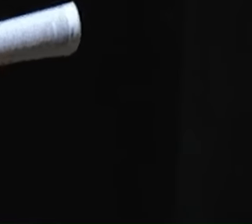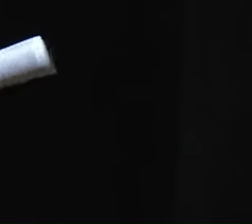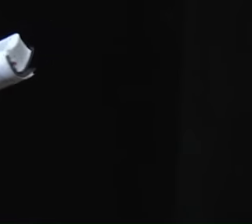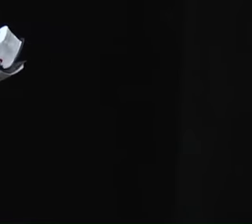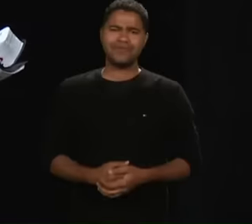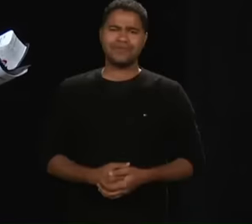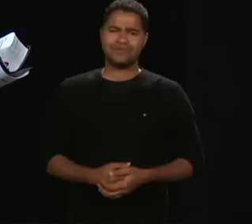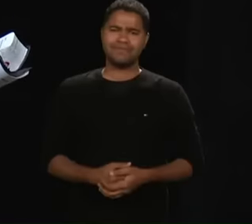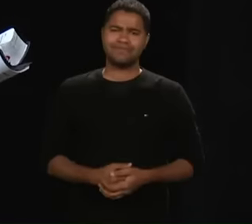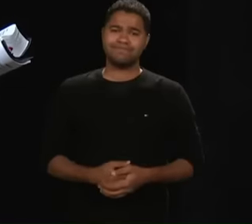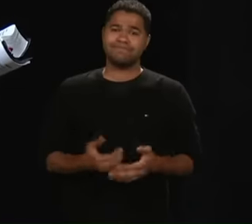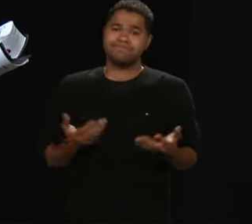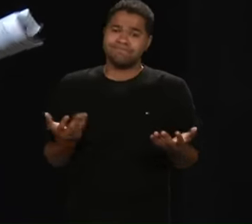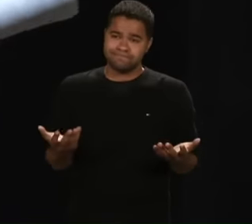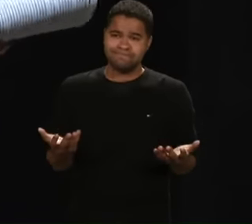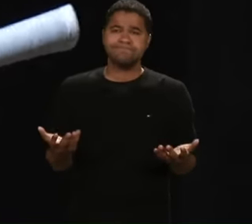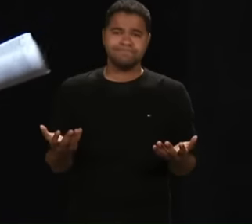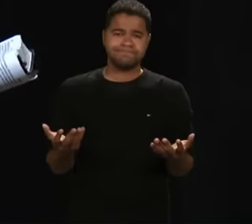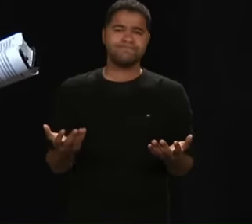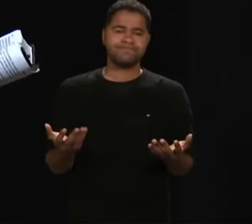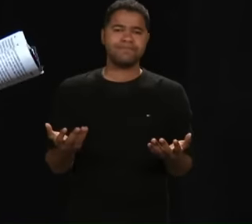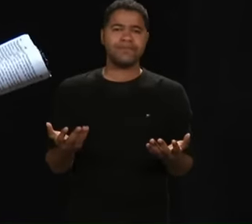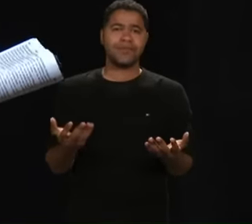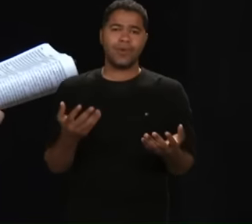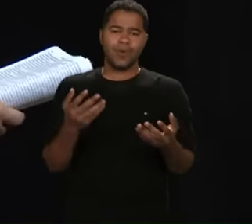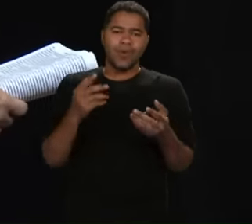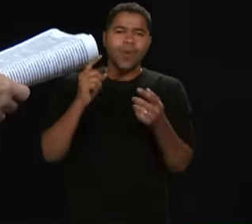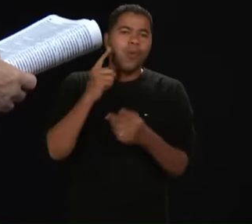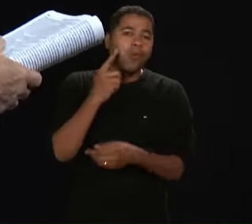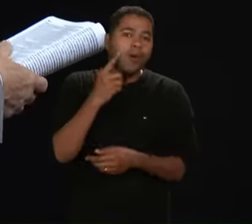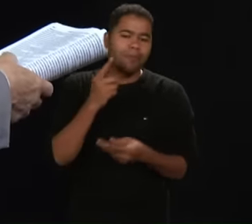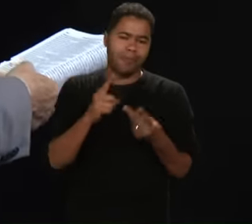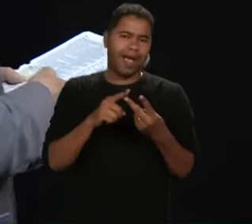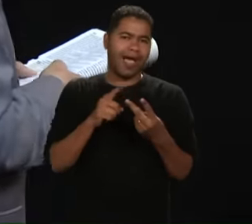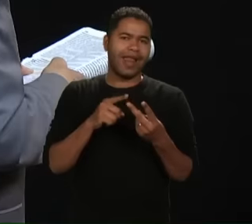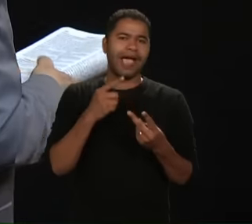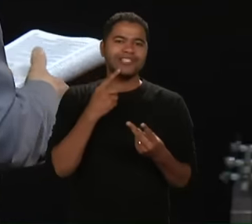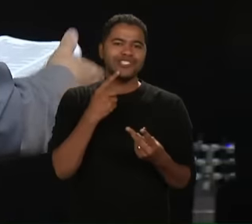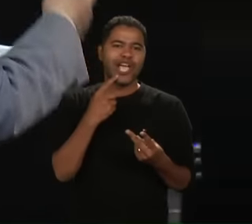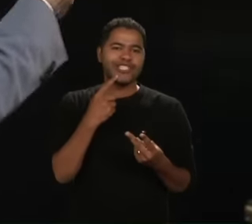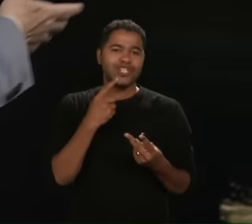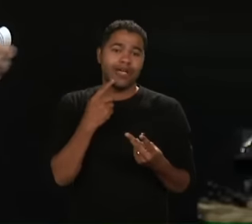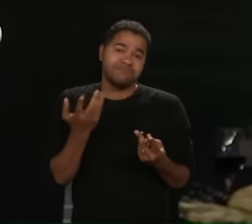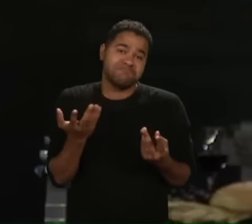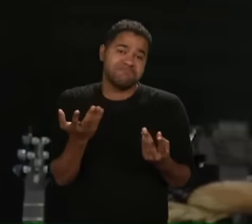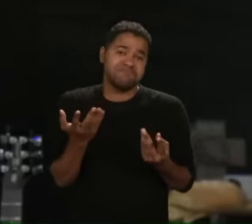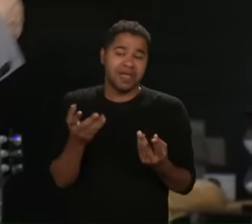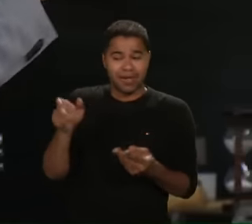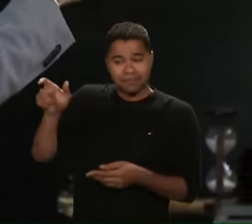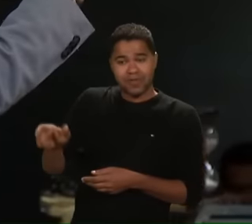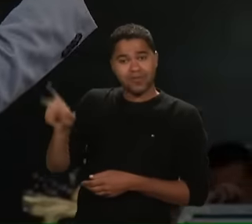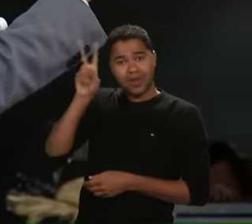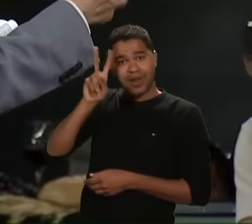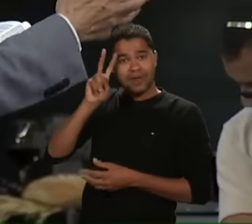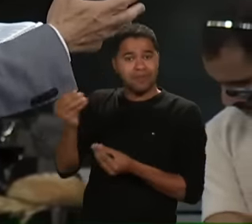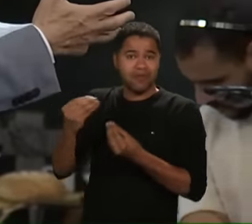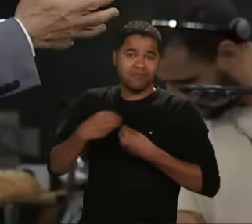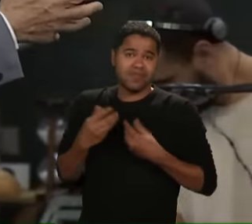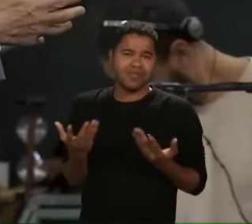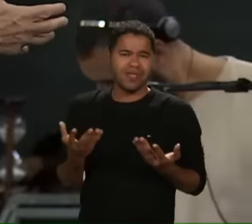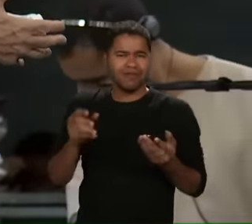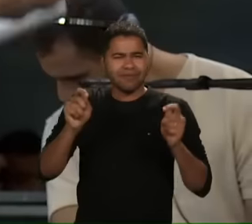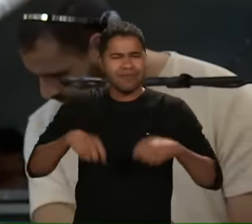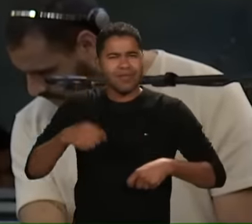Então dê pelo menos, né, uma bala, uns chicletes. A pessoa vai lembrar, não deu para